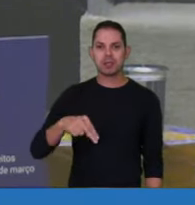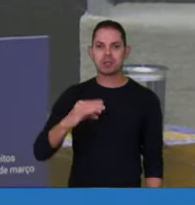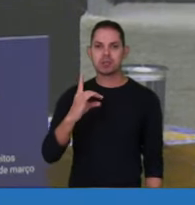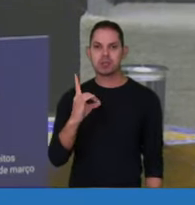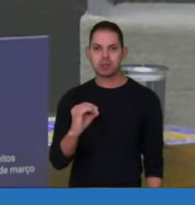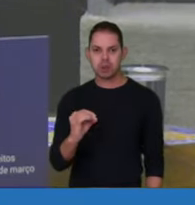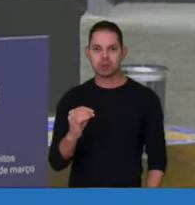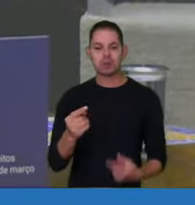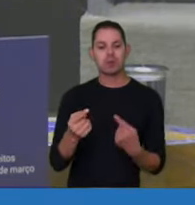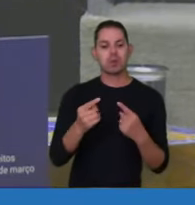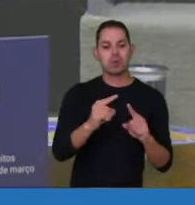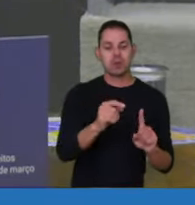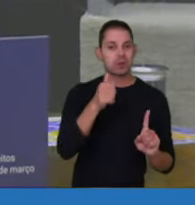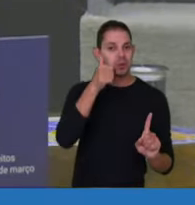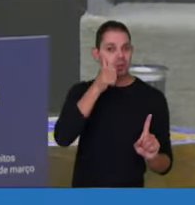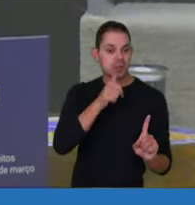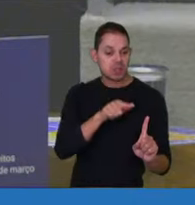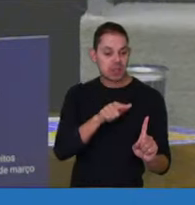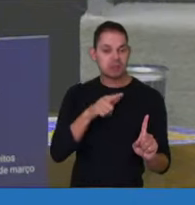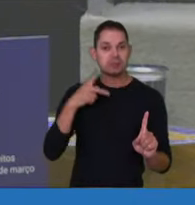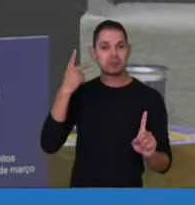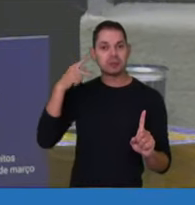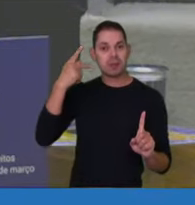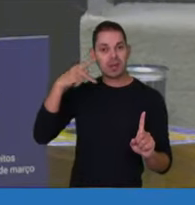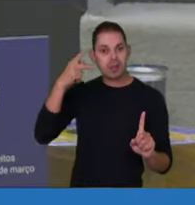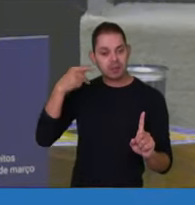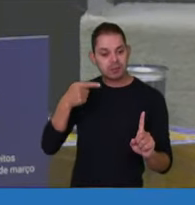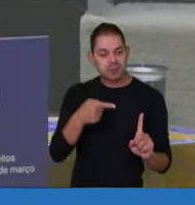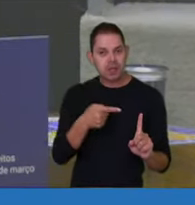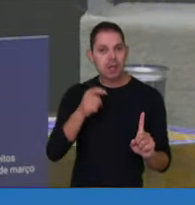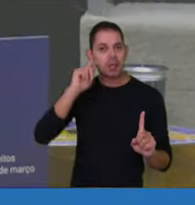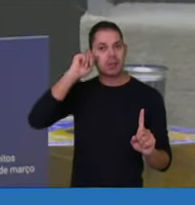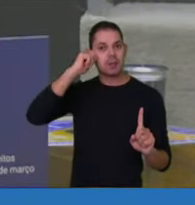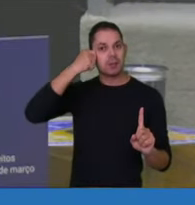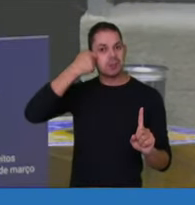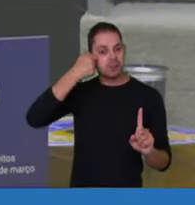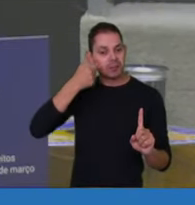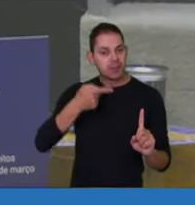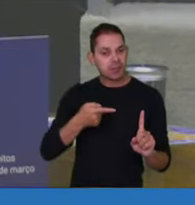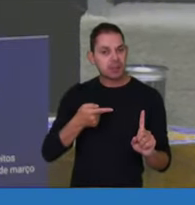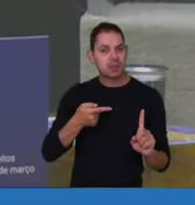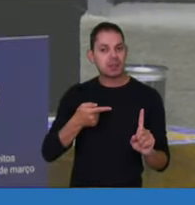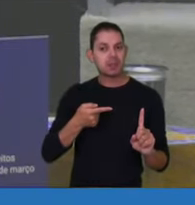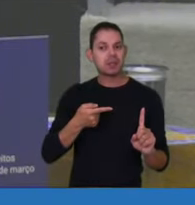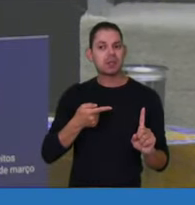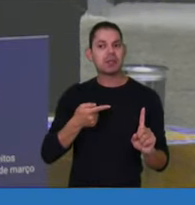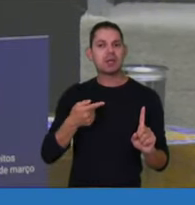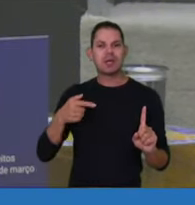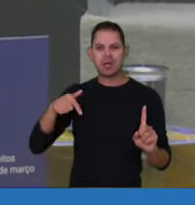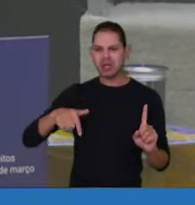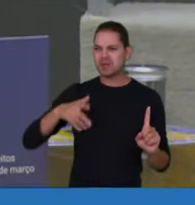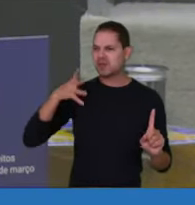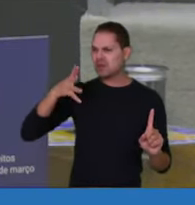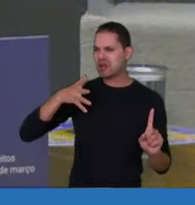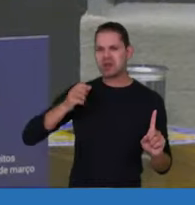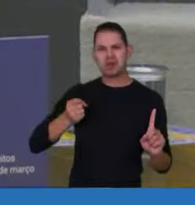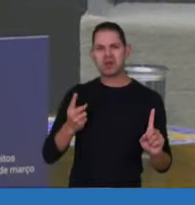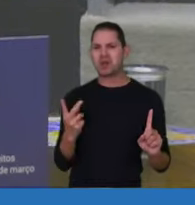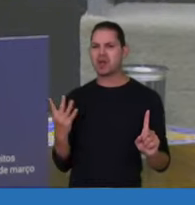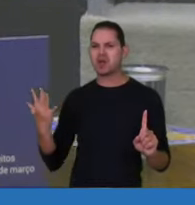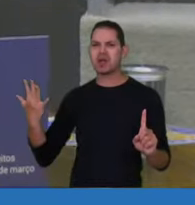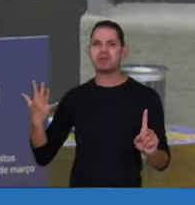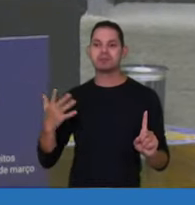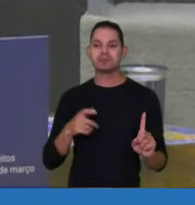mulher, uma parlamentar, uma mulher negra, que, como aqui foi ressaltado, já tem